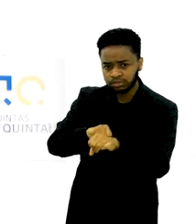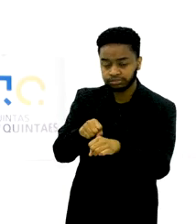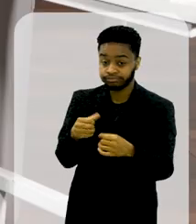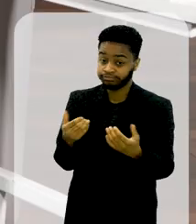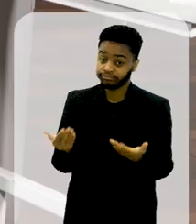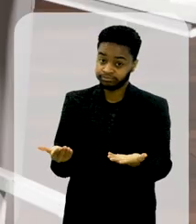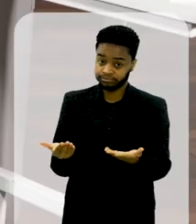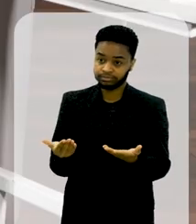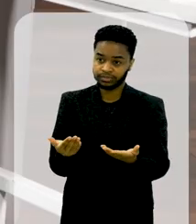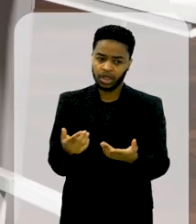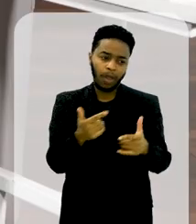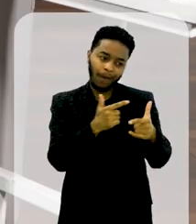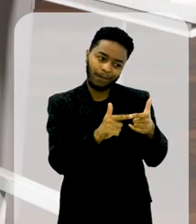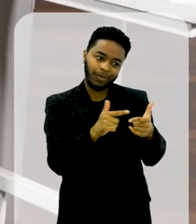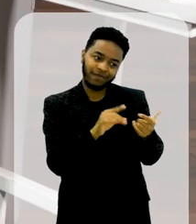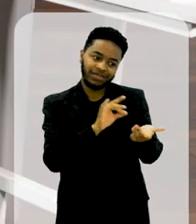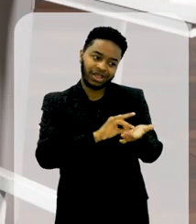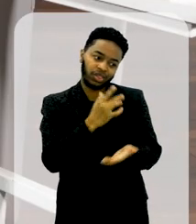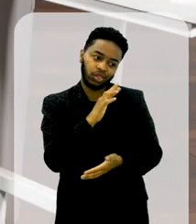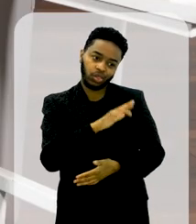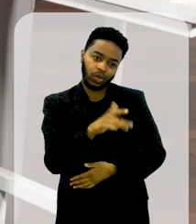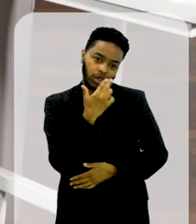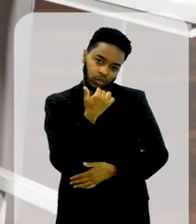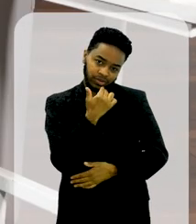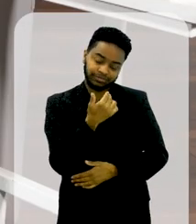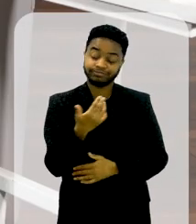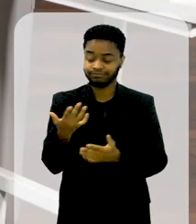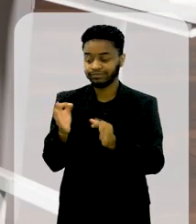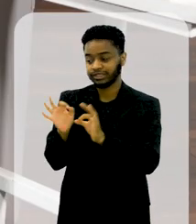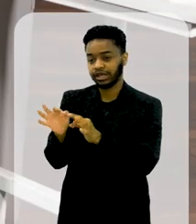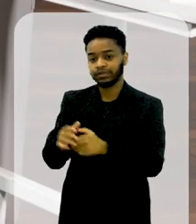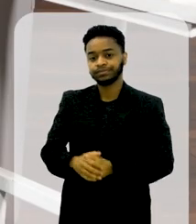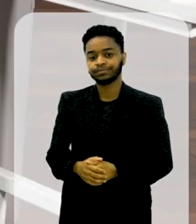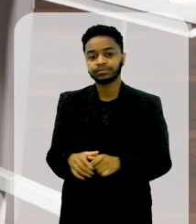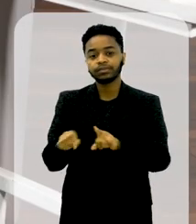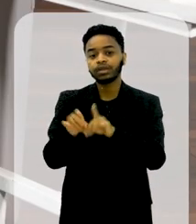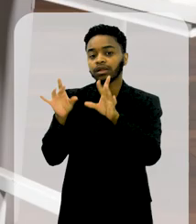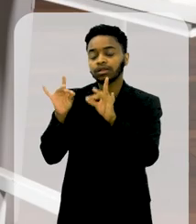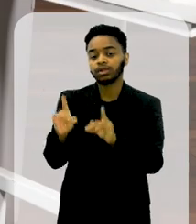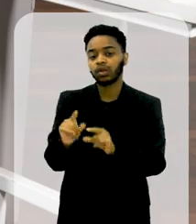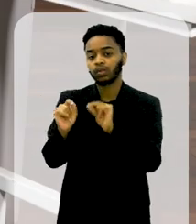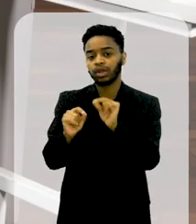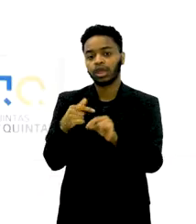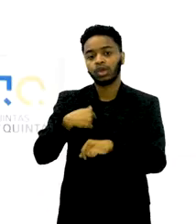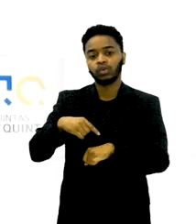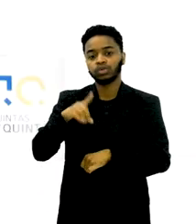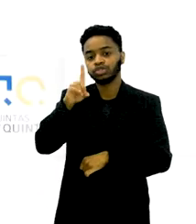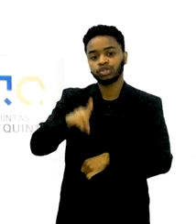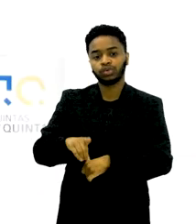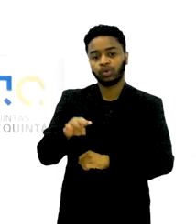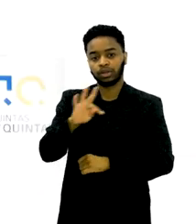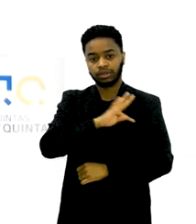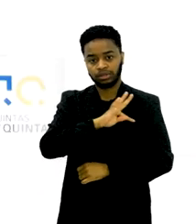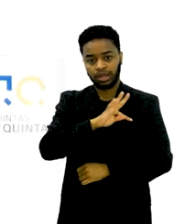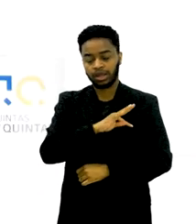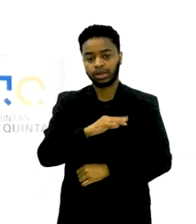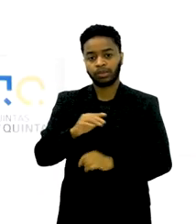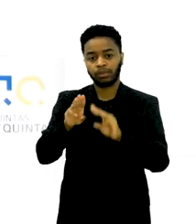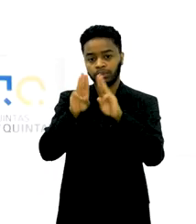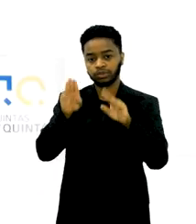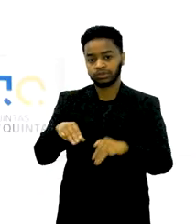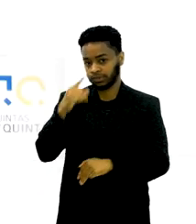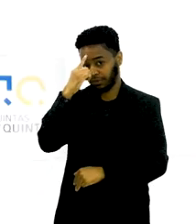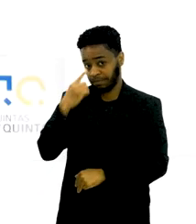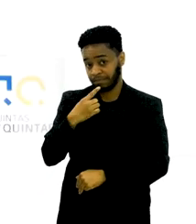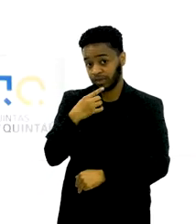nutricionista e aí o problema não era a nutricionista é aí o detalhe é que enquanto diretora técnica operacional do Museu